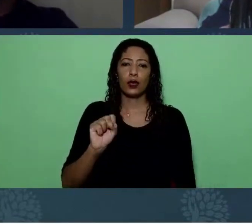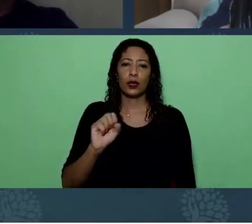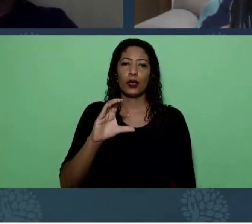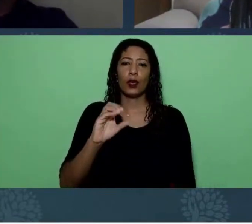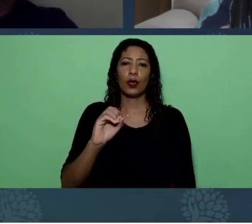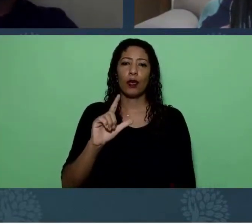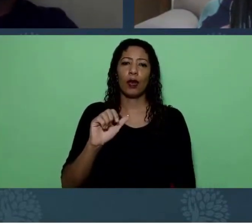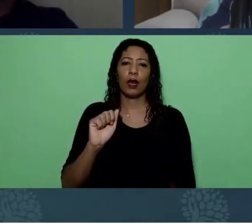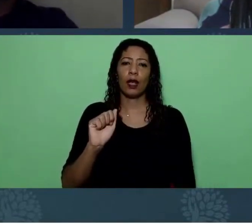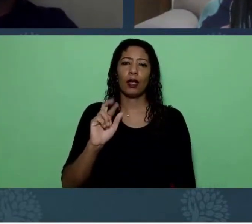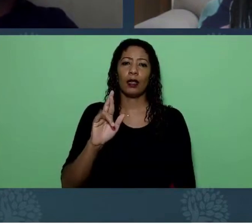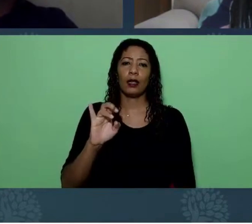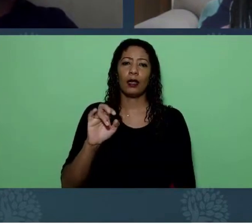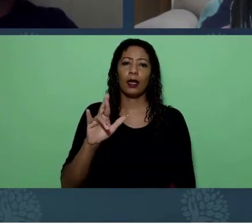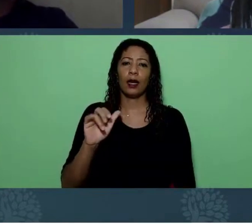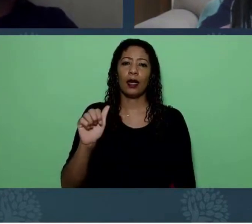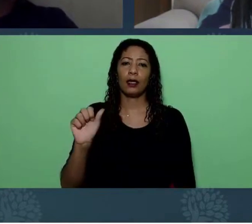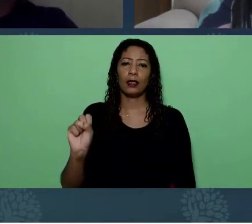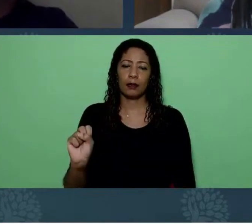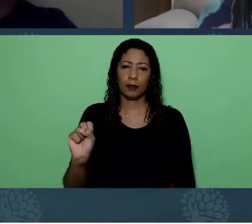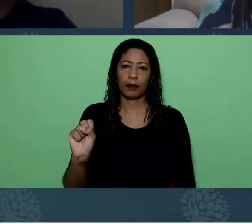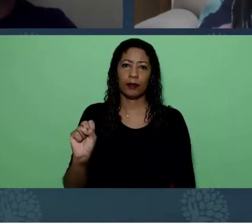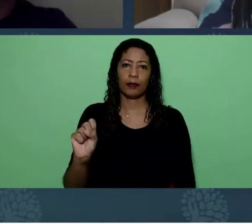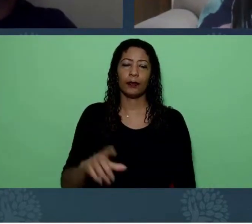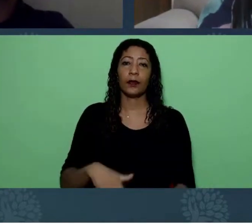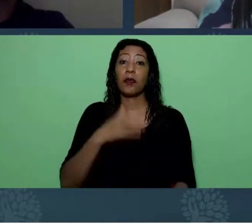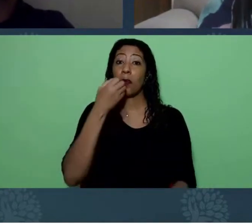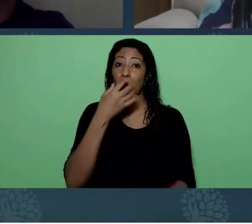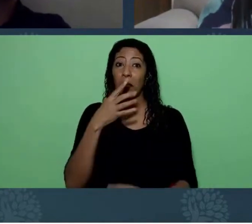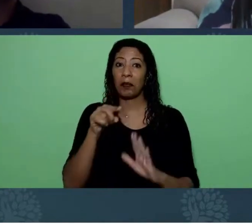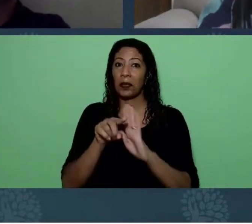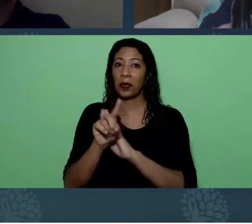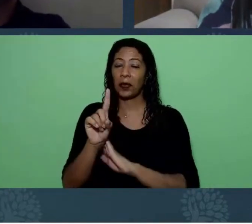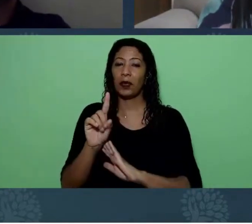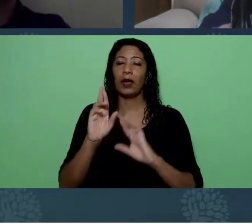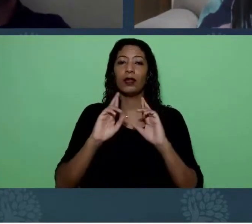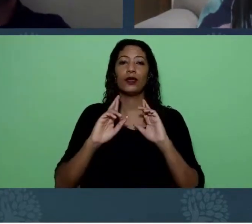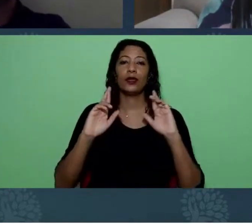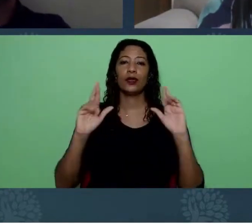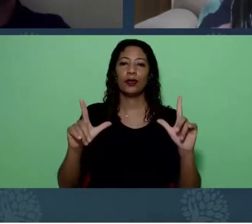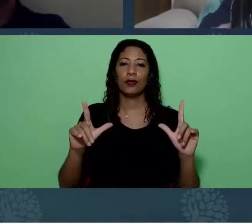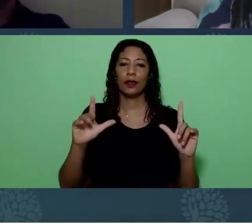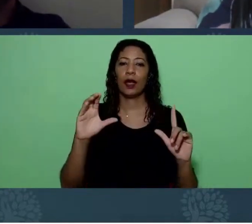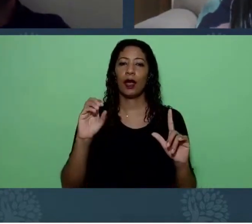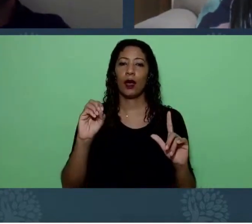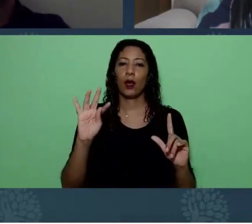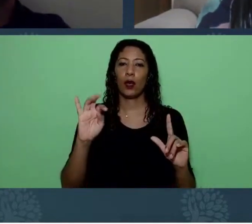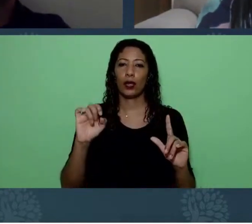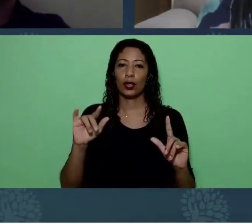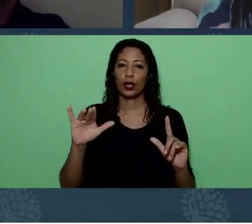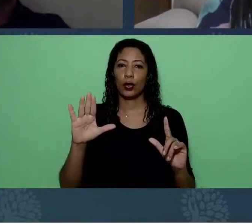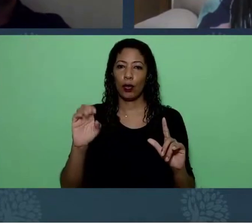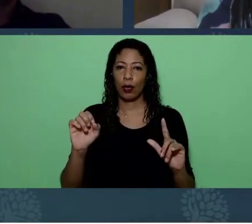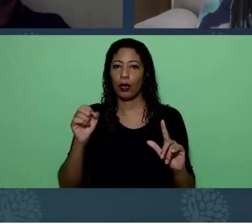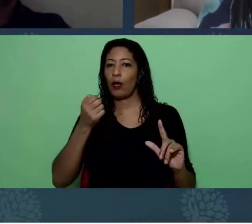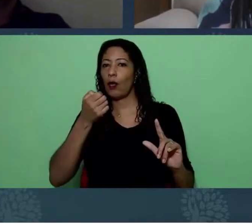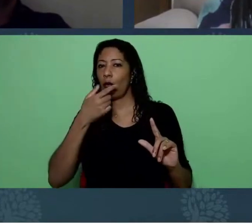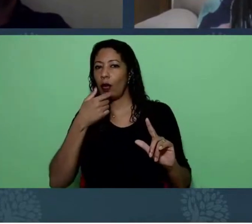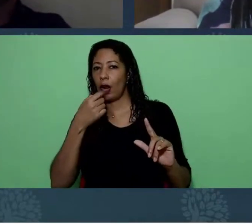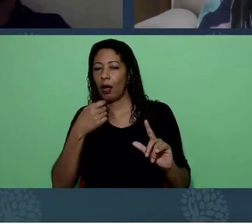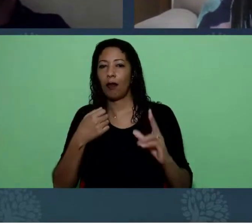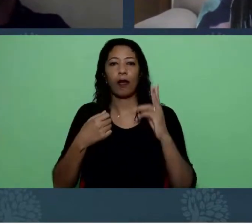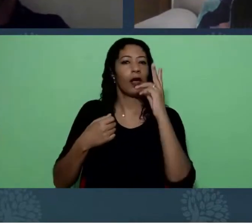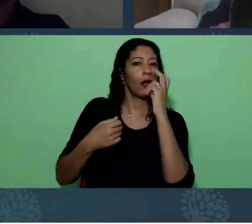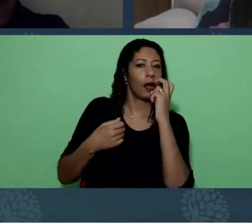Heitor, aqui muito bacana a sua pergunta, então reforçar aqui a diferença do corticoide entre o corticoide oral e corticoide